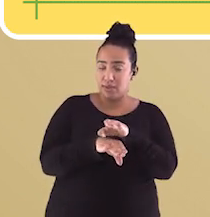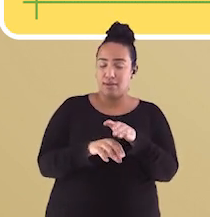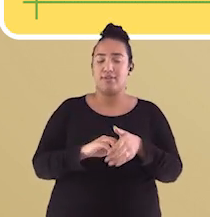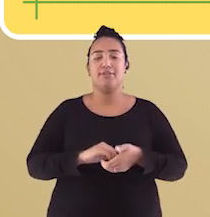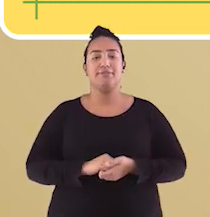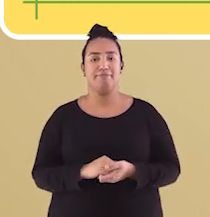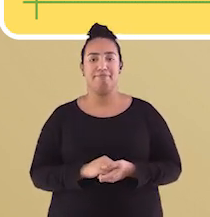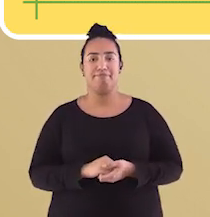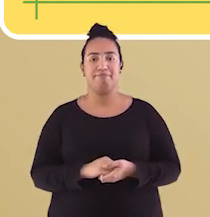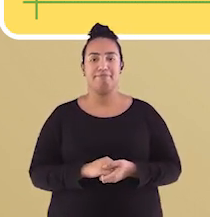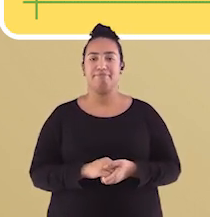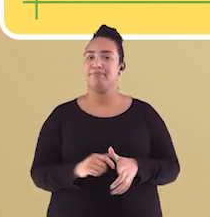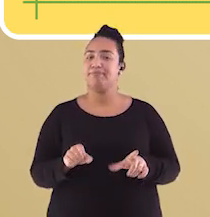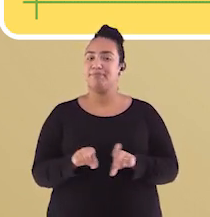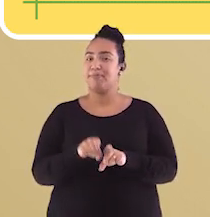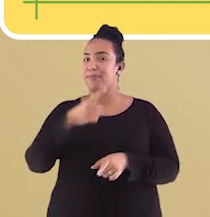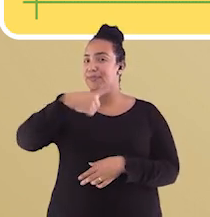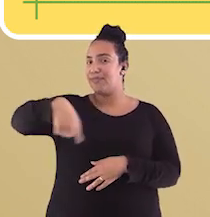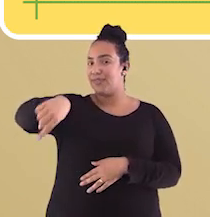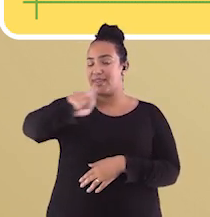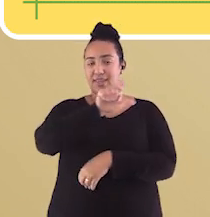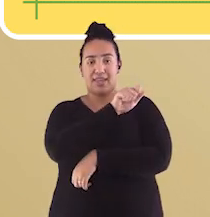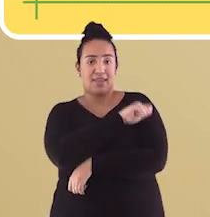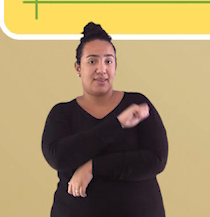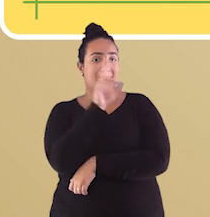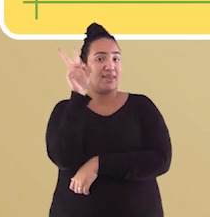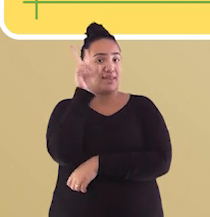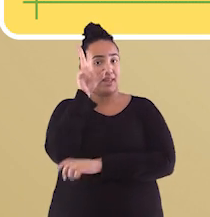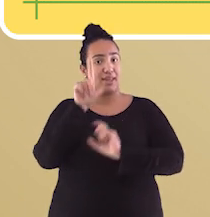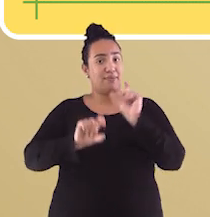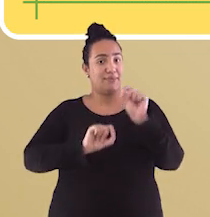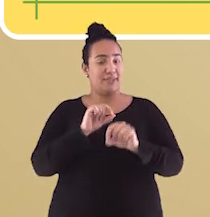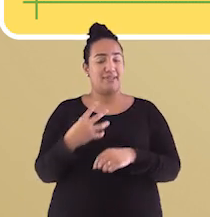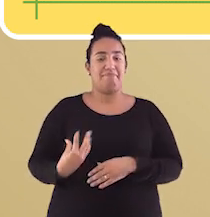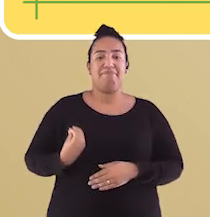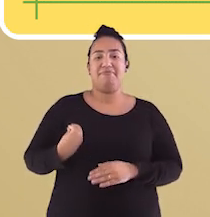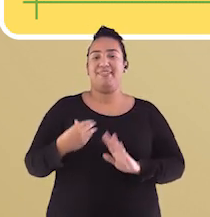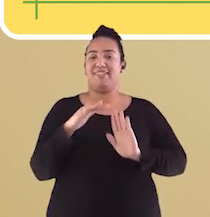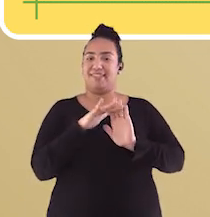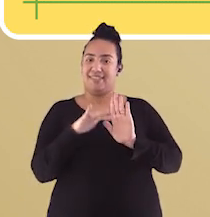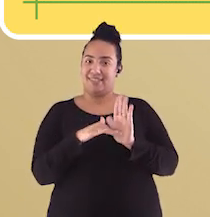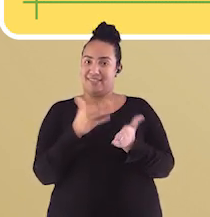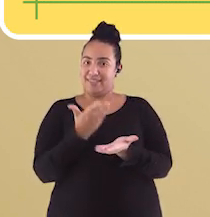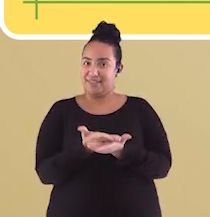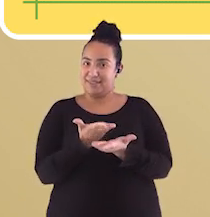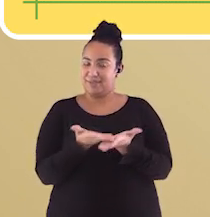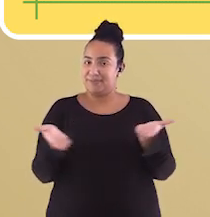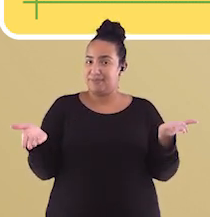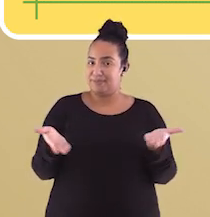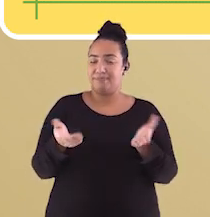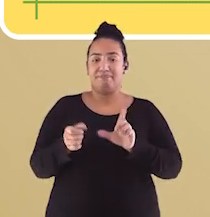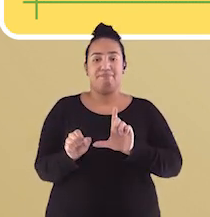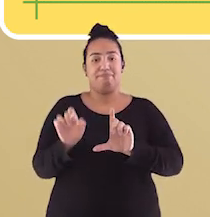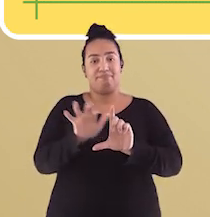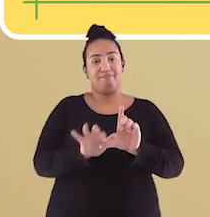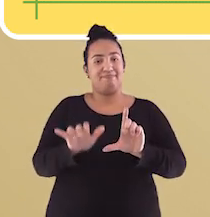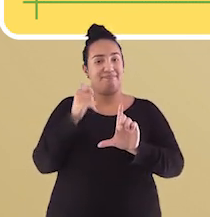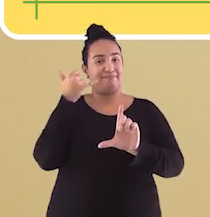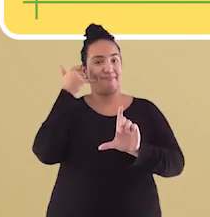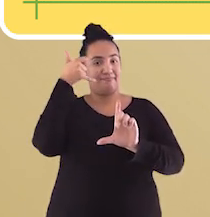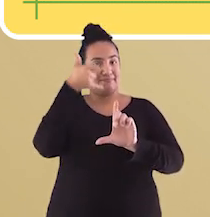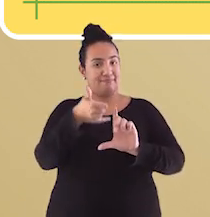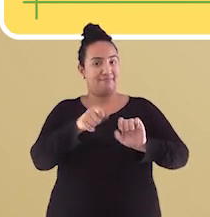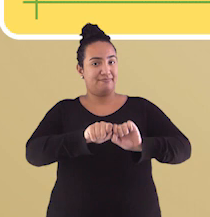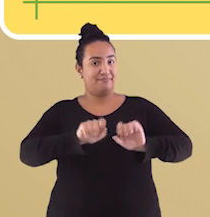presentes. E você, estudante, não esqueça de registrar a sua presença na aula de hoje, através do QR Code que está na